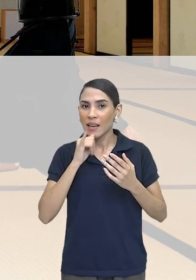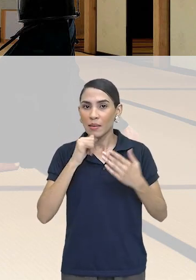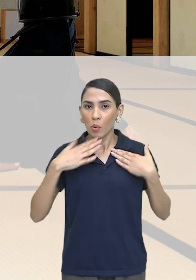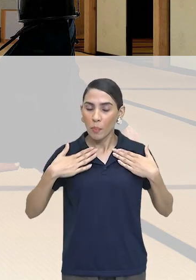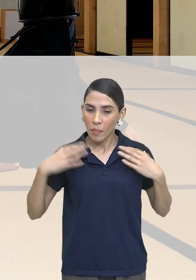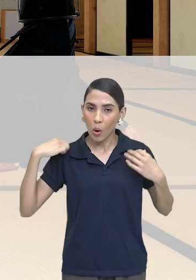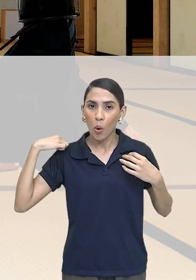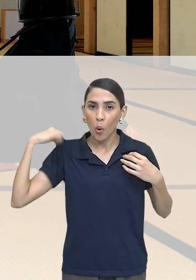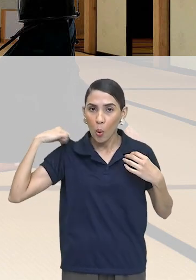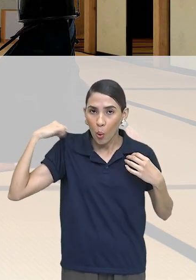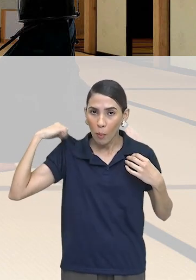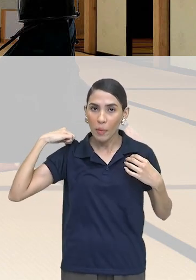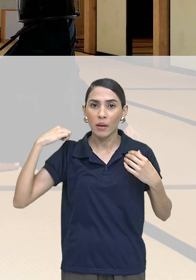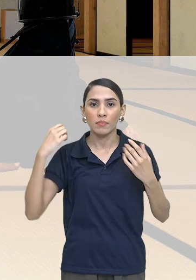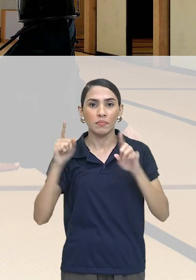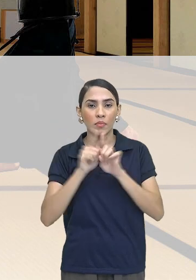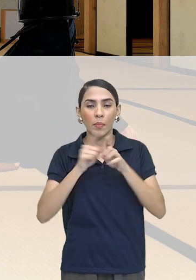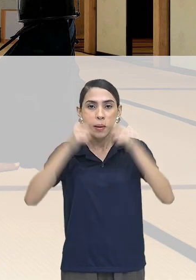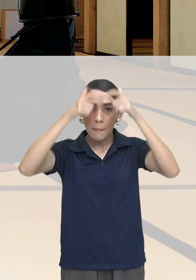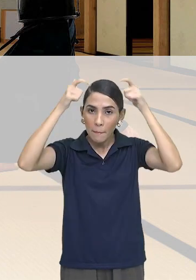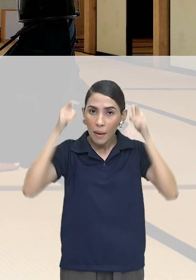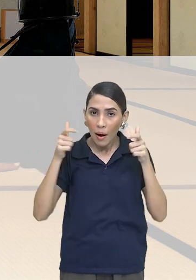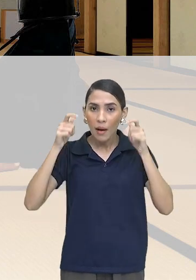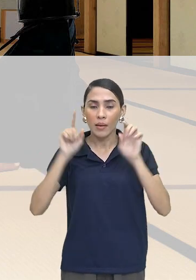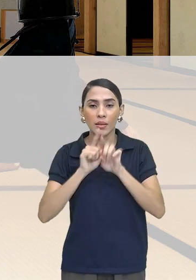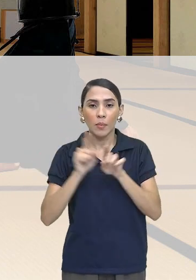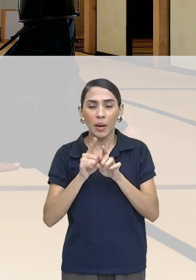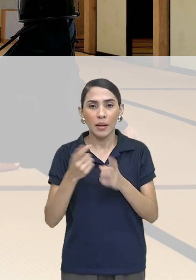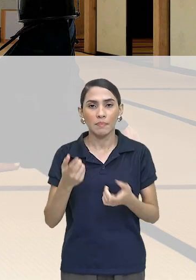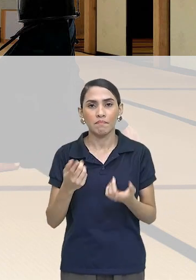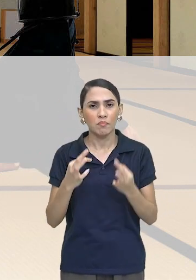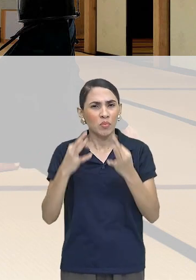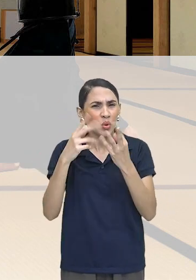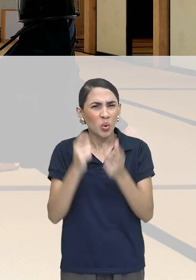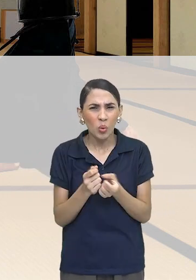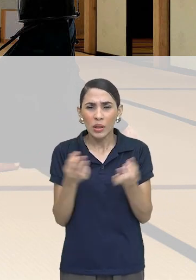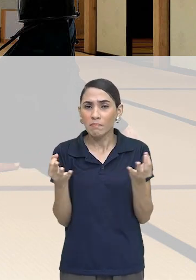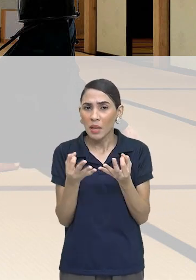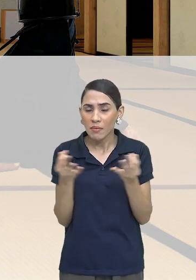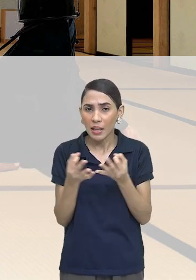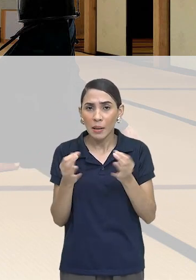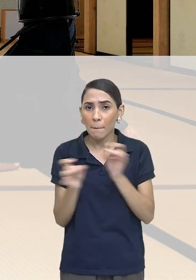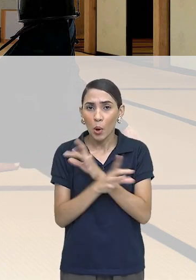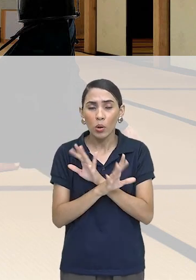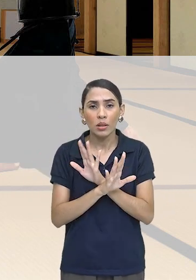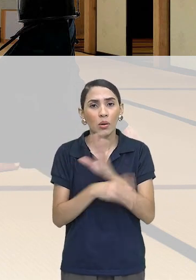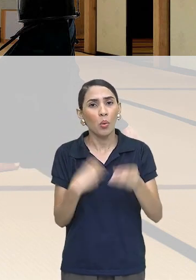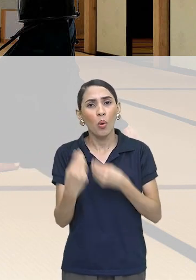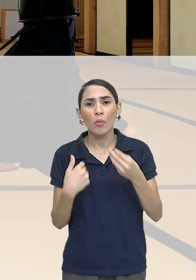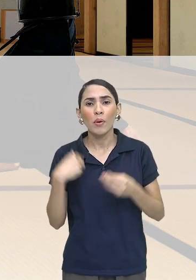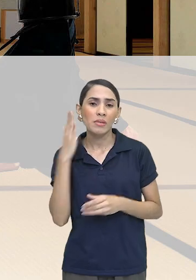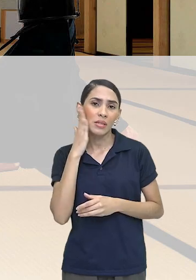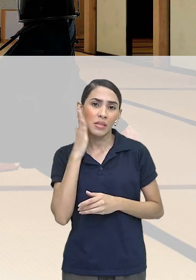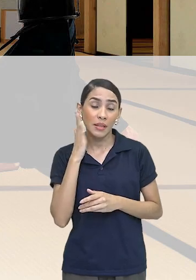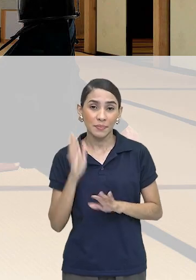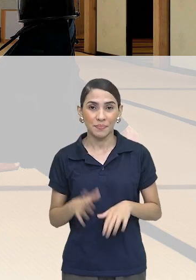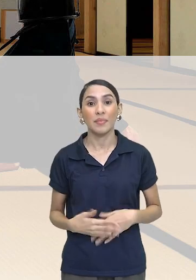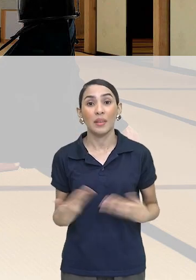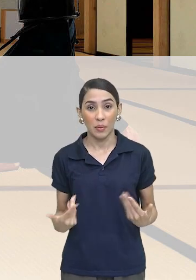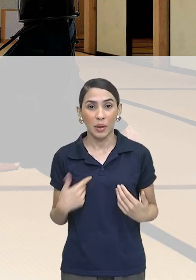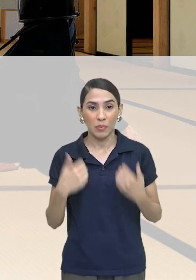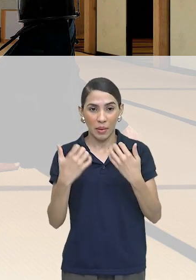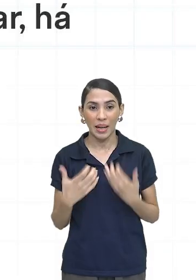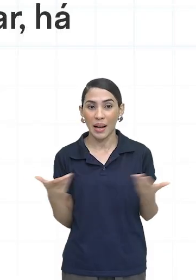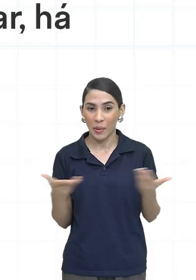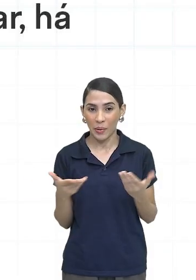Com o Do, o Men, tudo certinho, a armadura toda prontinha. Como é que identifica? Vou explicar para